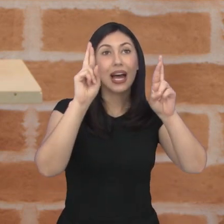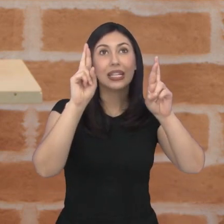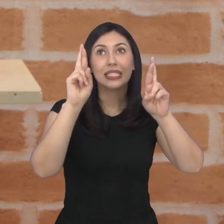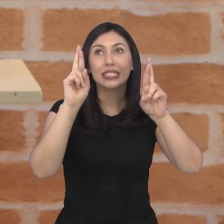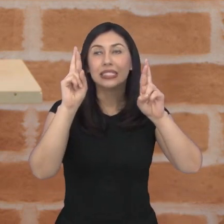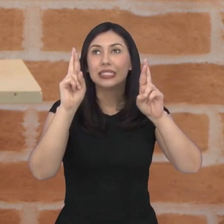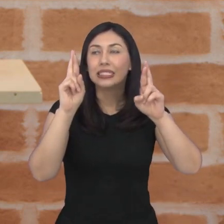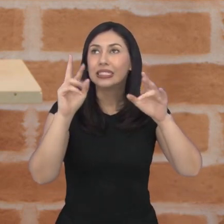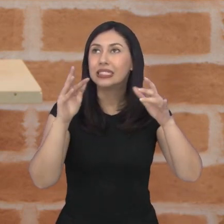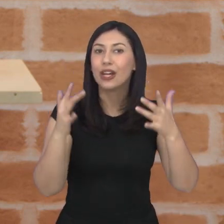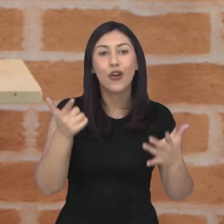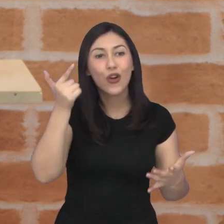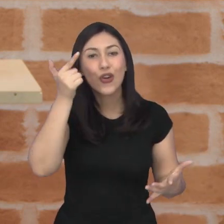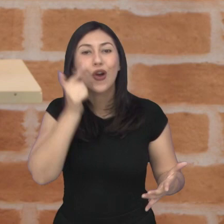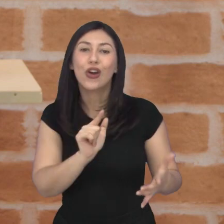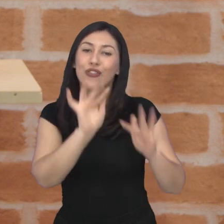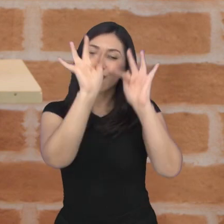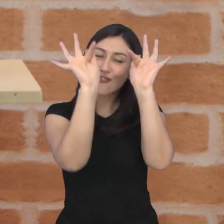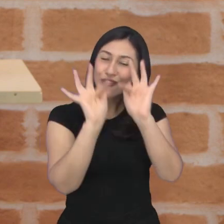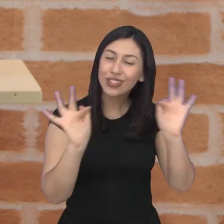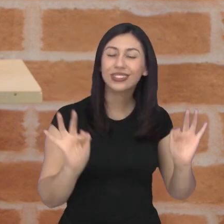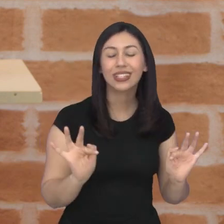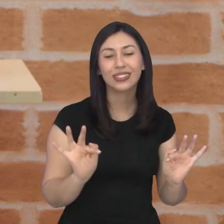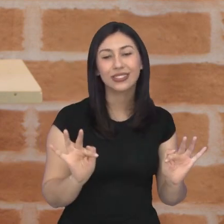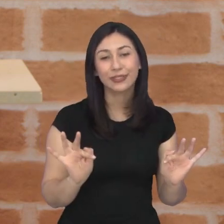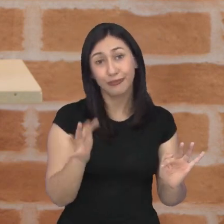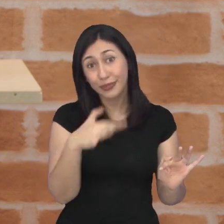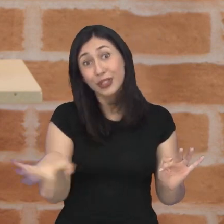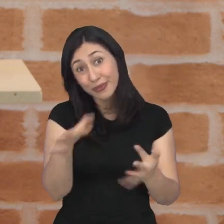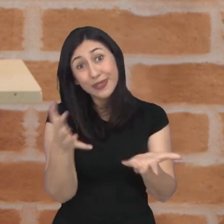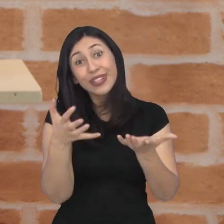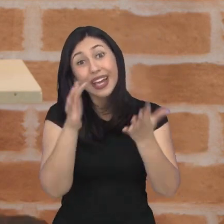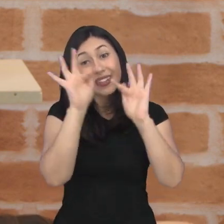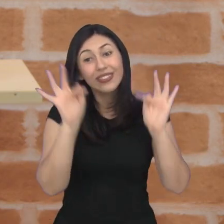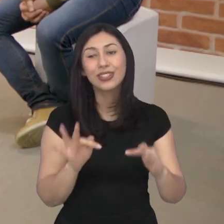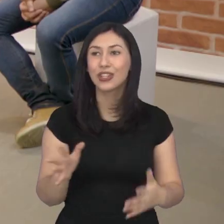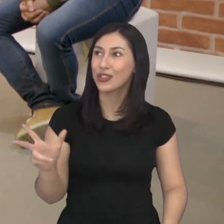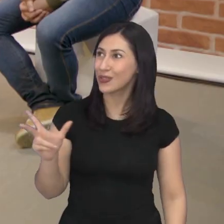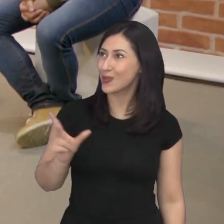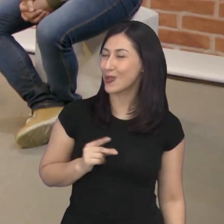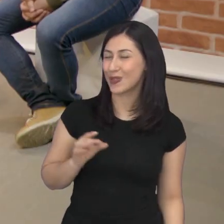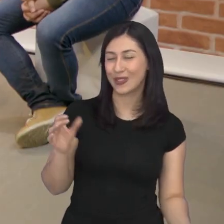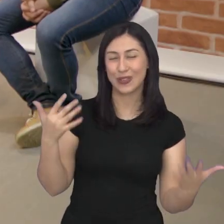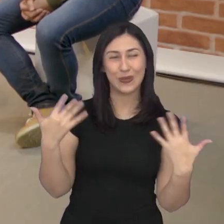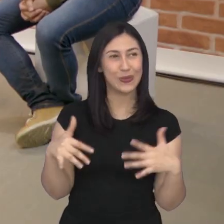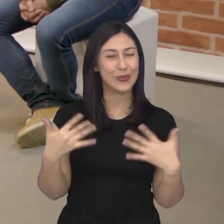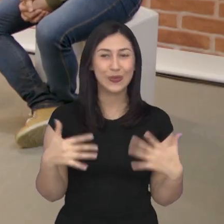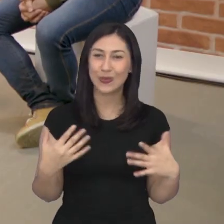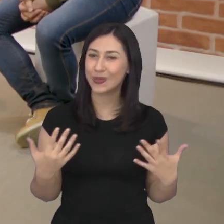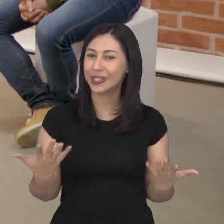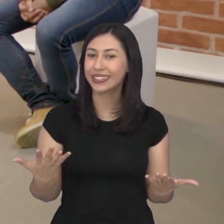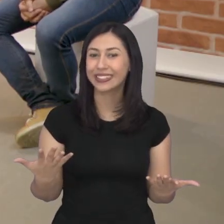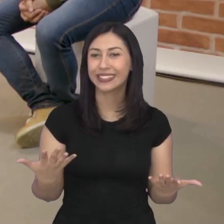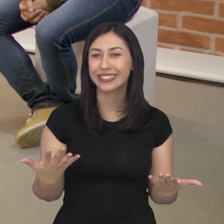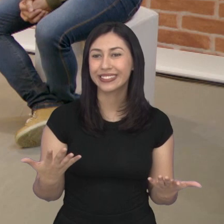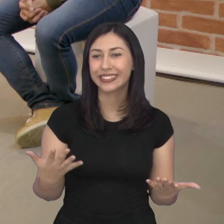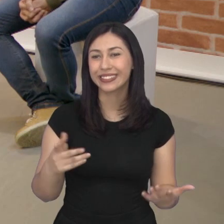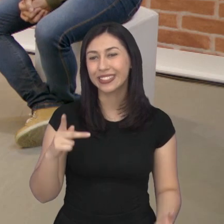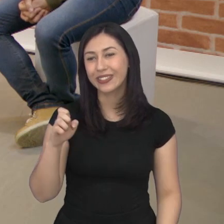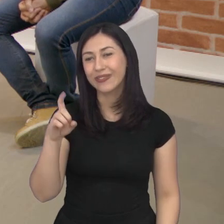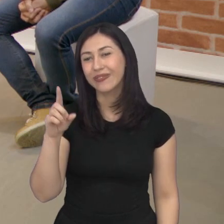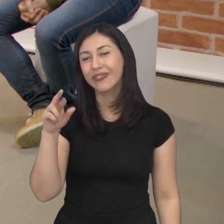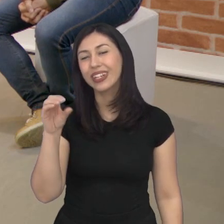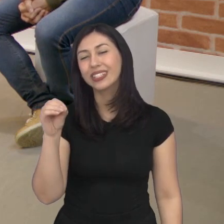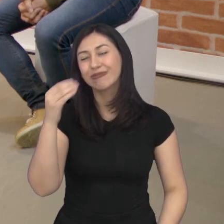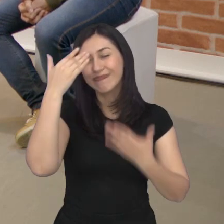valor, você vai alcançar a sua felicidade, que é o que todo mundo quer, né? Tem nem o que falar depois dessa. É isso.